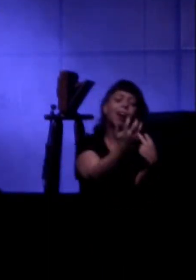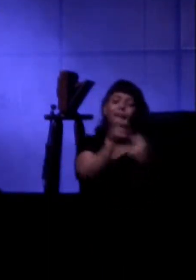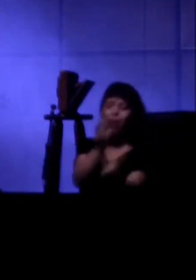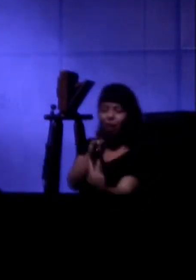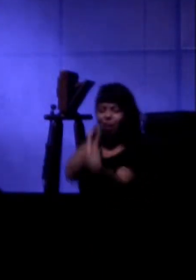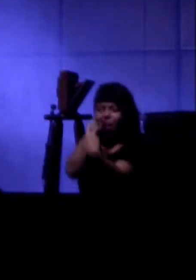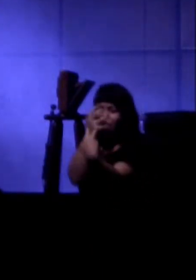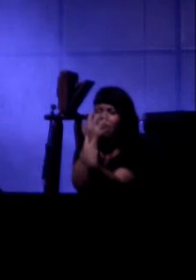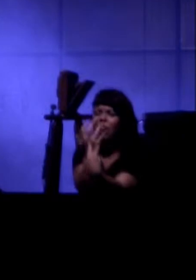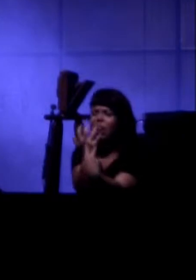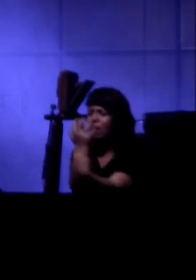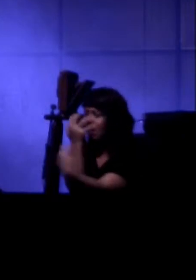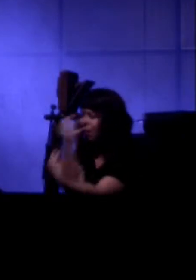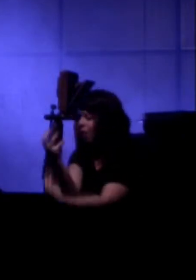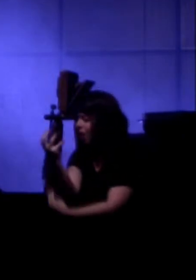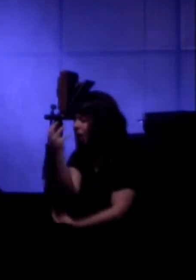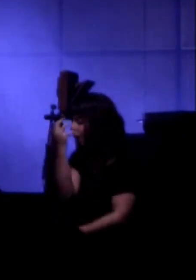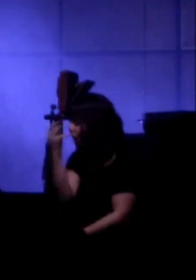tocava.